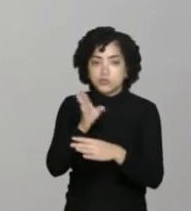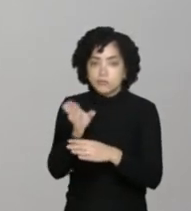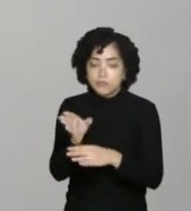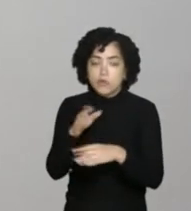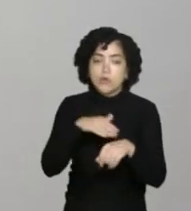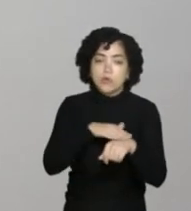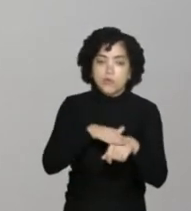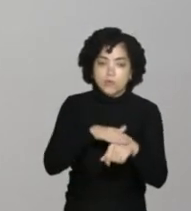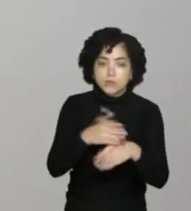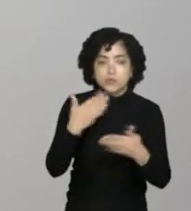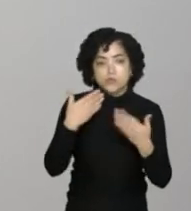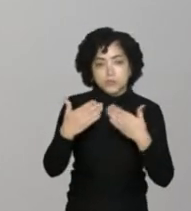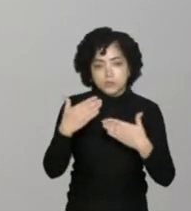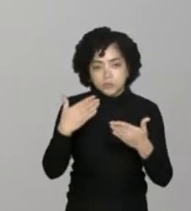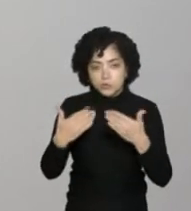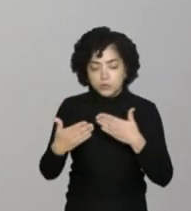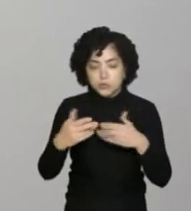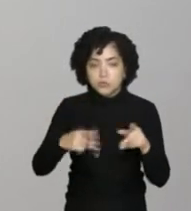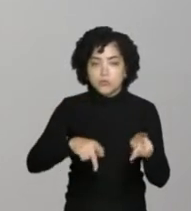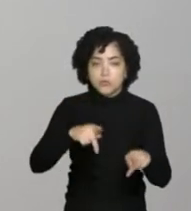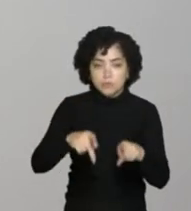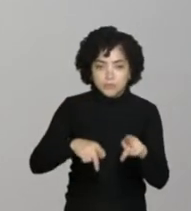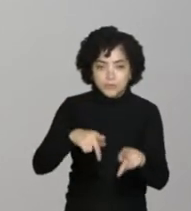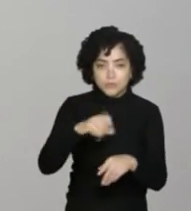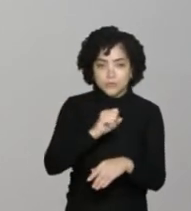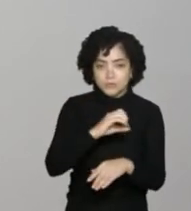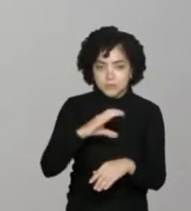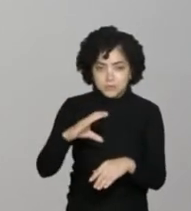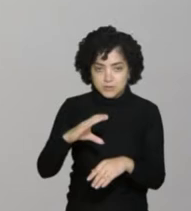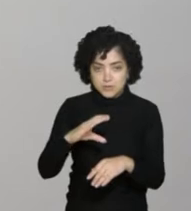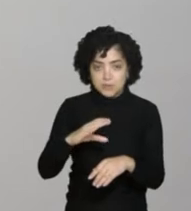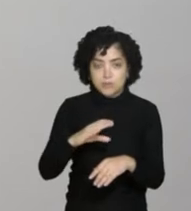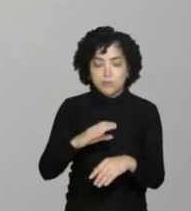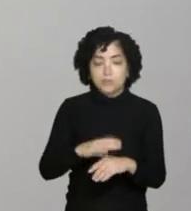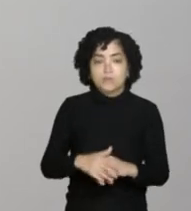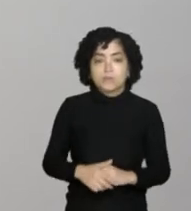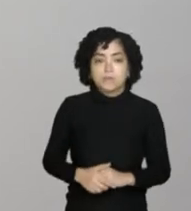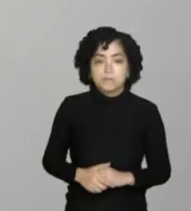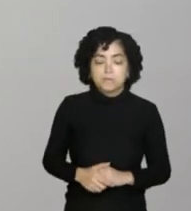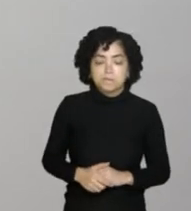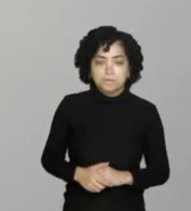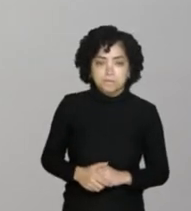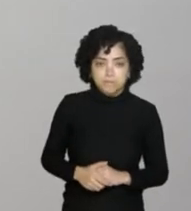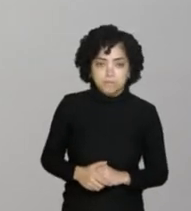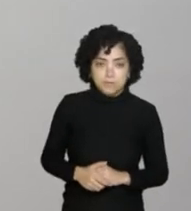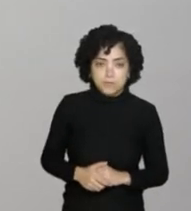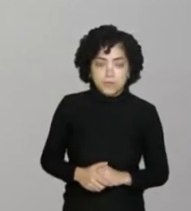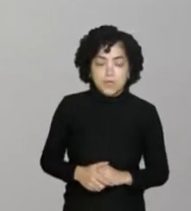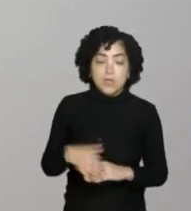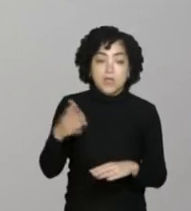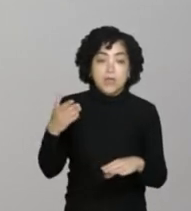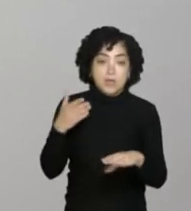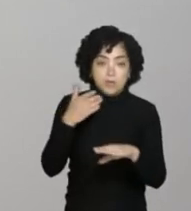o povo da nossa bela Santa Catarina, principalmente do Vale também. Estive